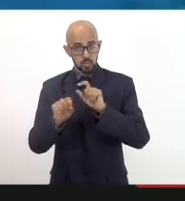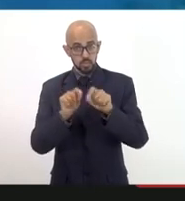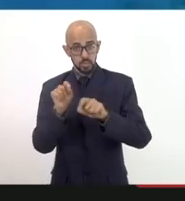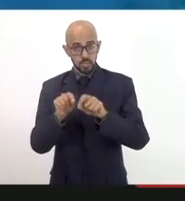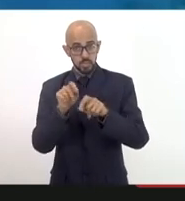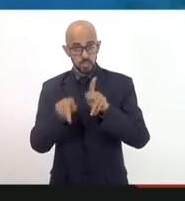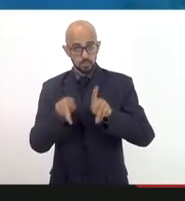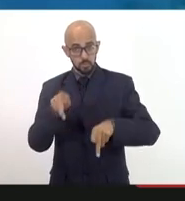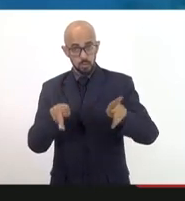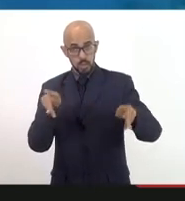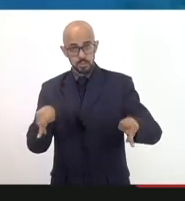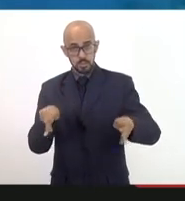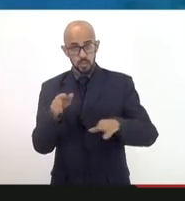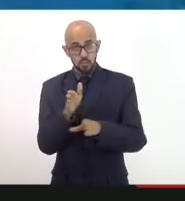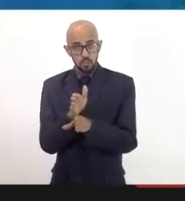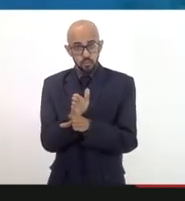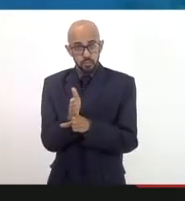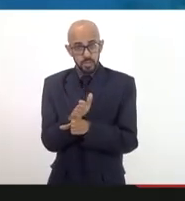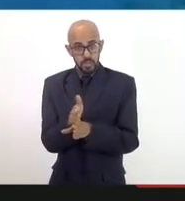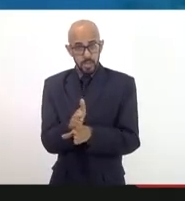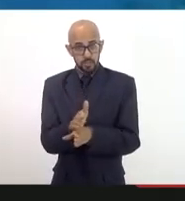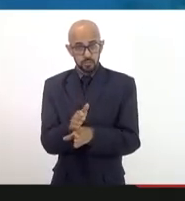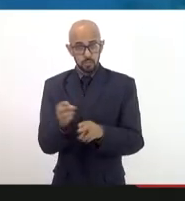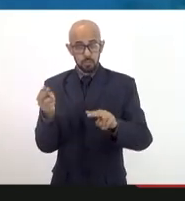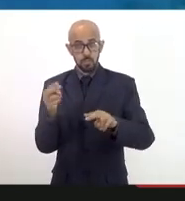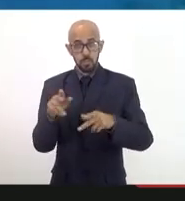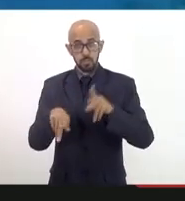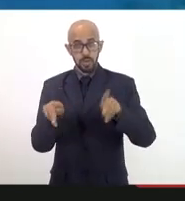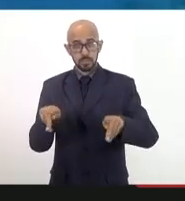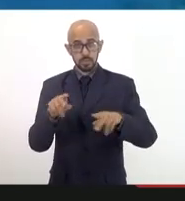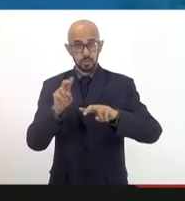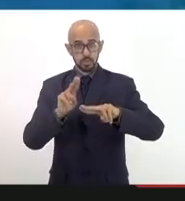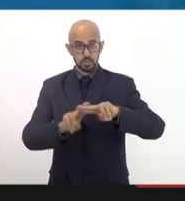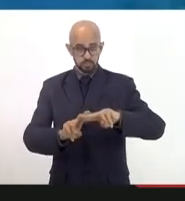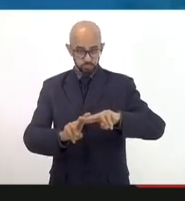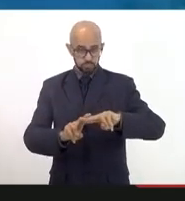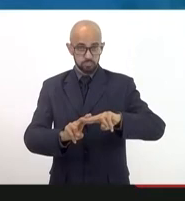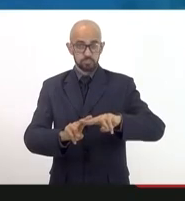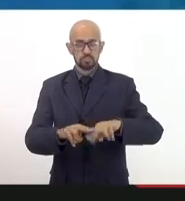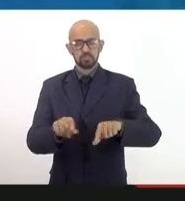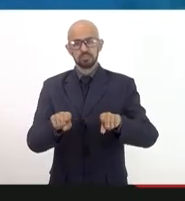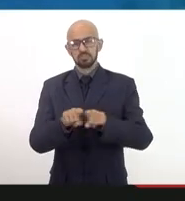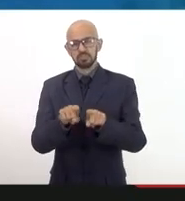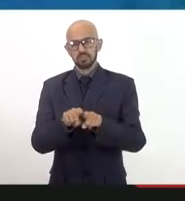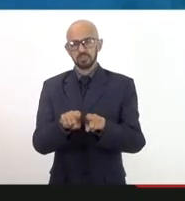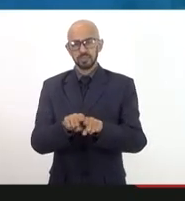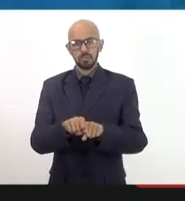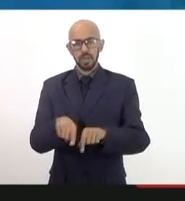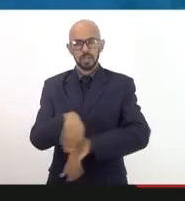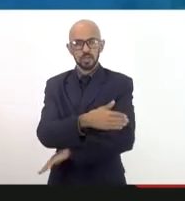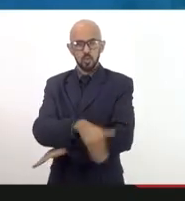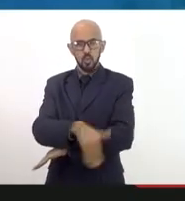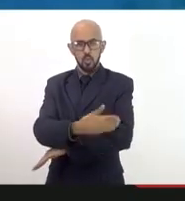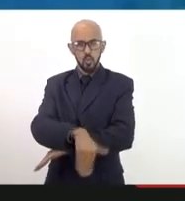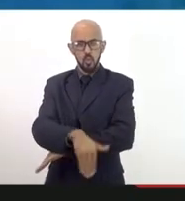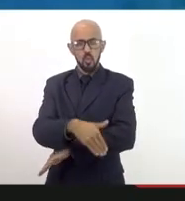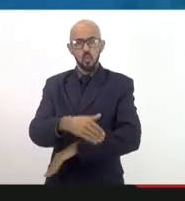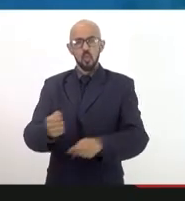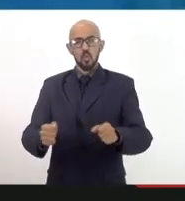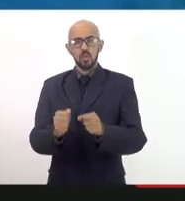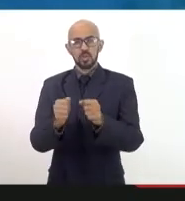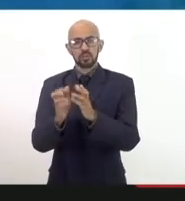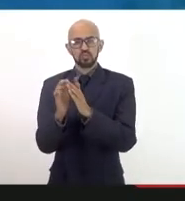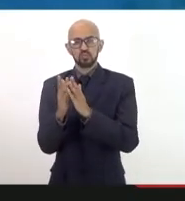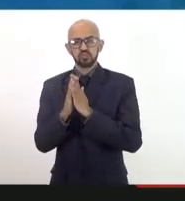mais vulneráveis, população carcerária, população privada de liberdade, população em situação de rua, dos grandes aglomerados,